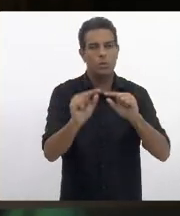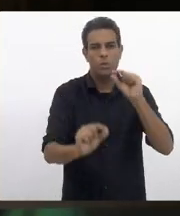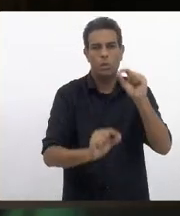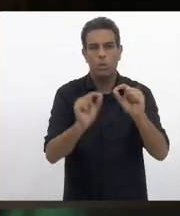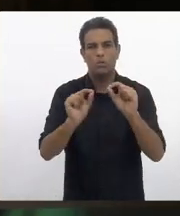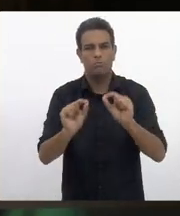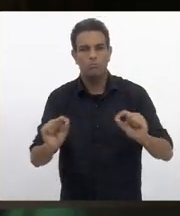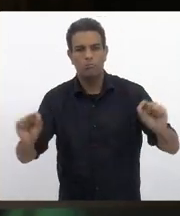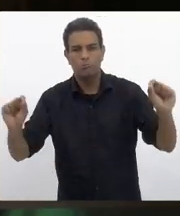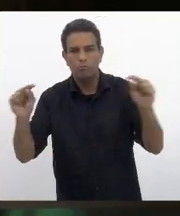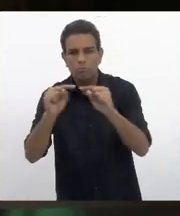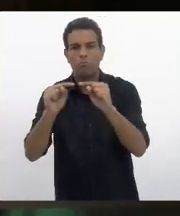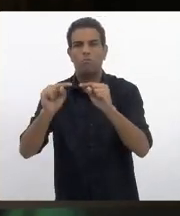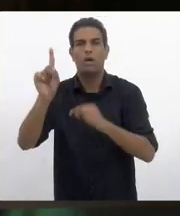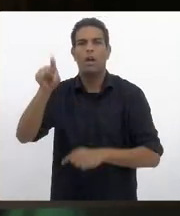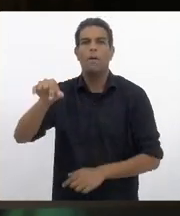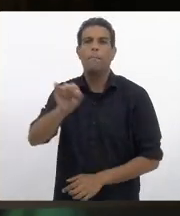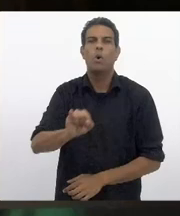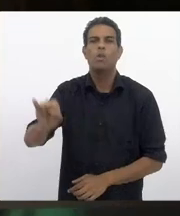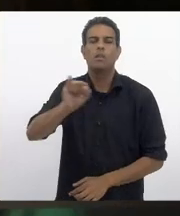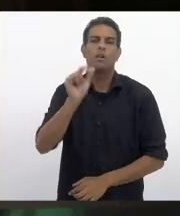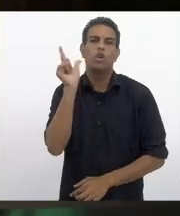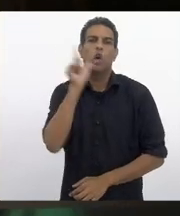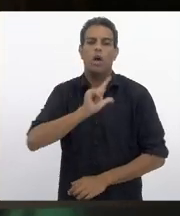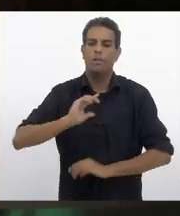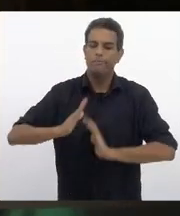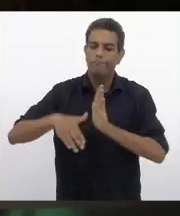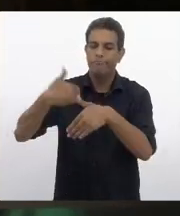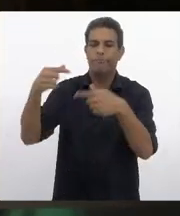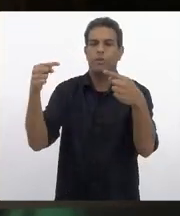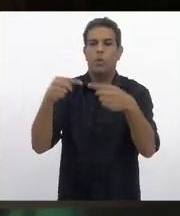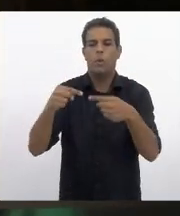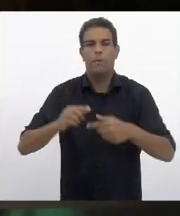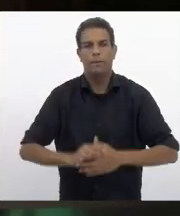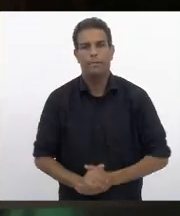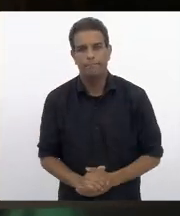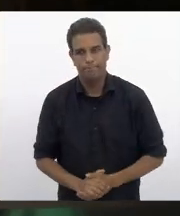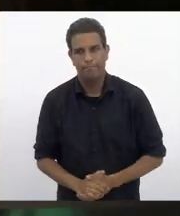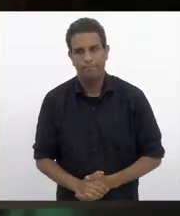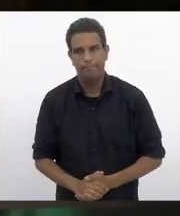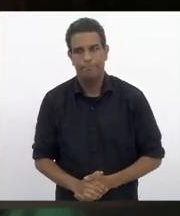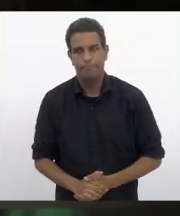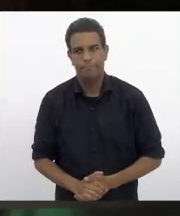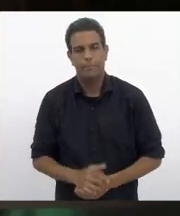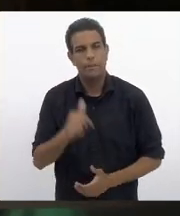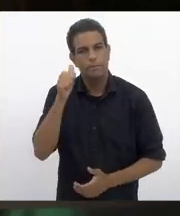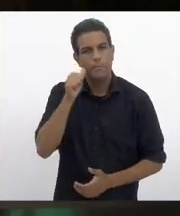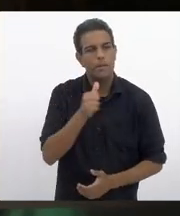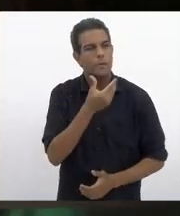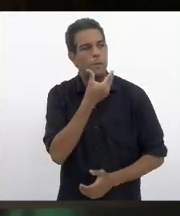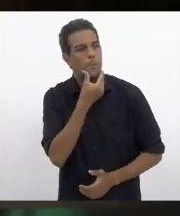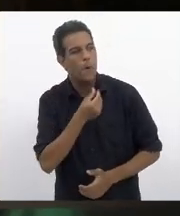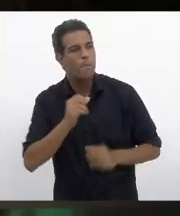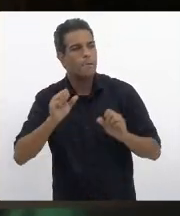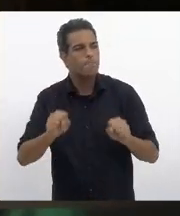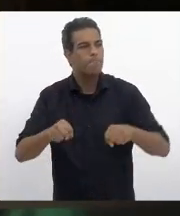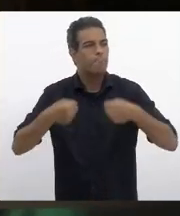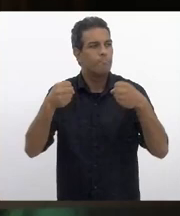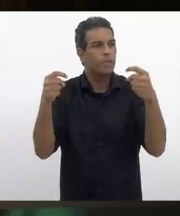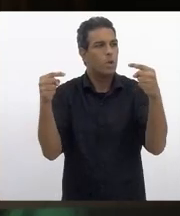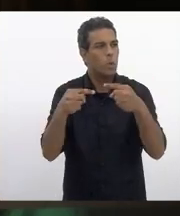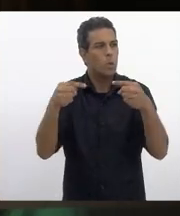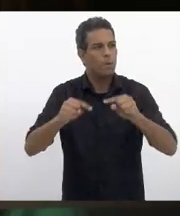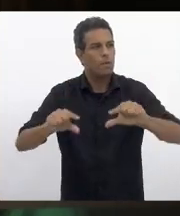É essa a importância que temos que dar aos nossos policiais. a mulheres e homens guerreiros que estão aí sempre